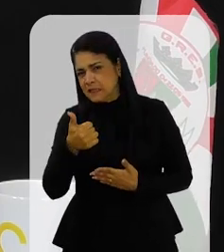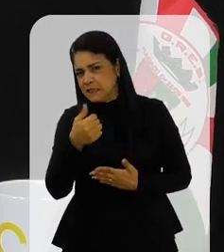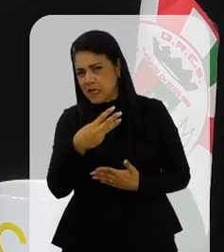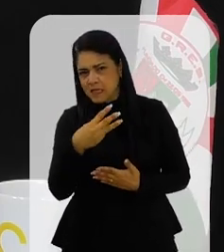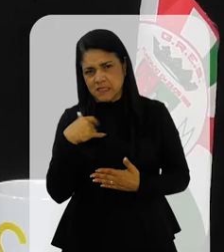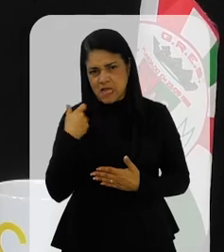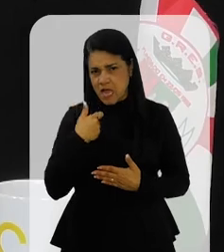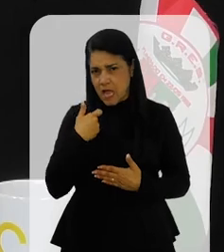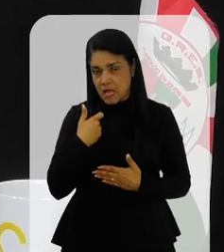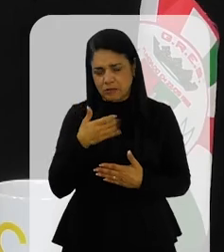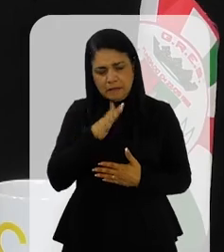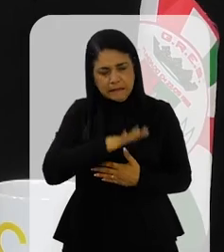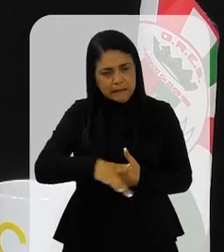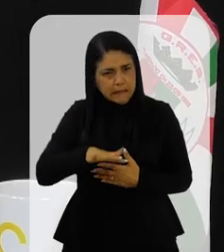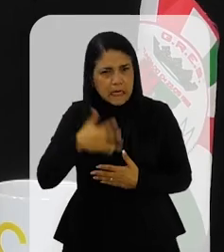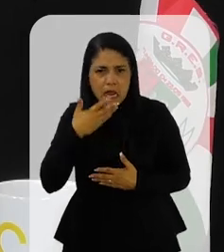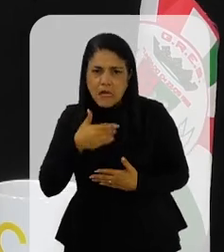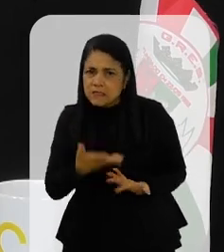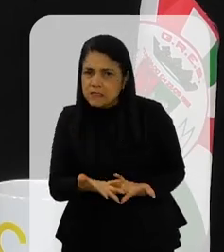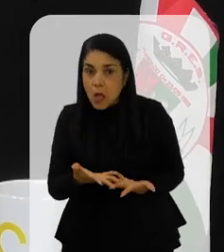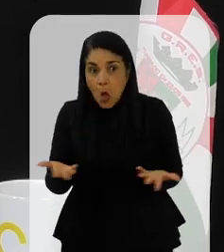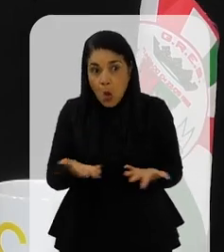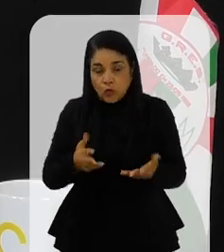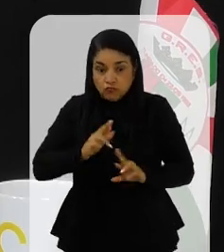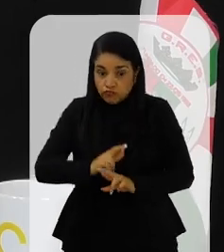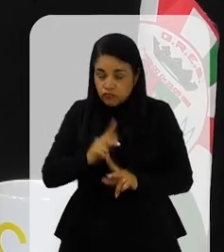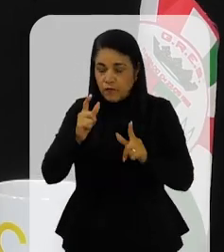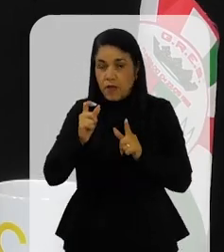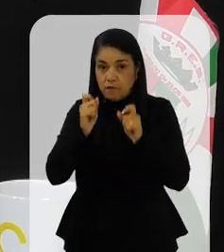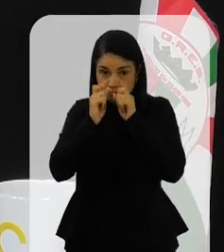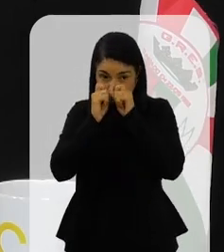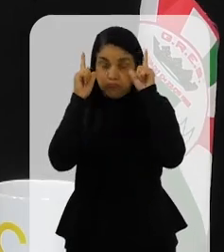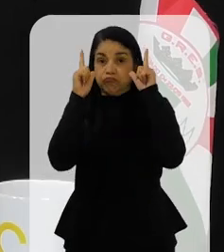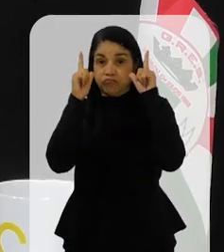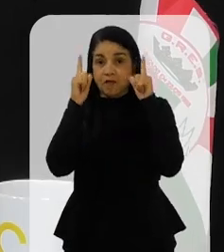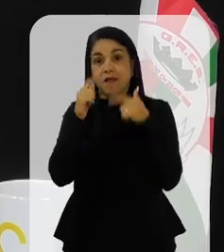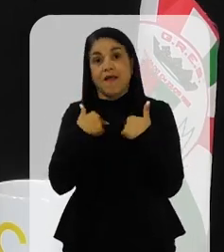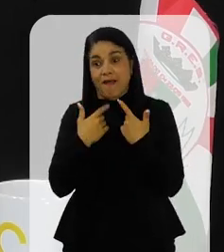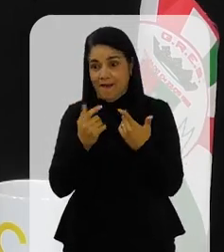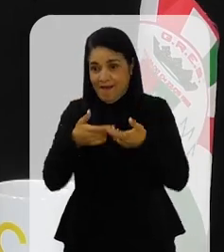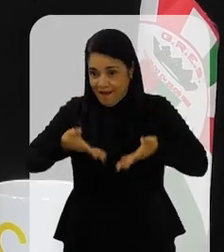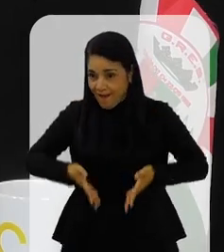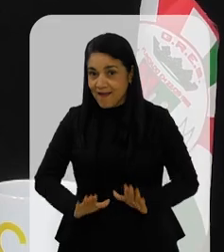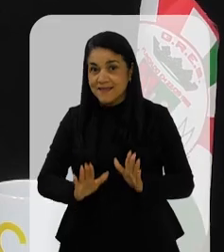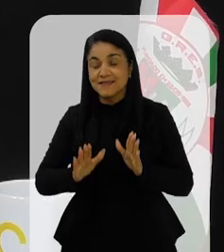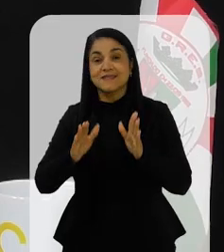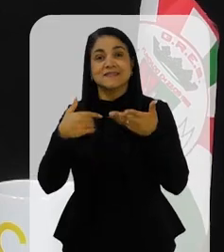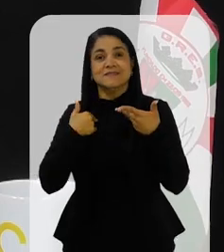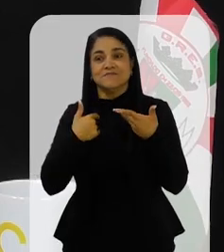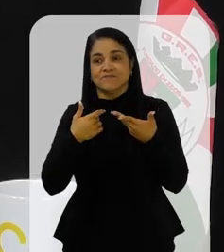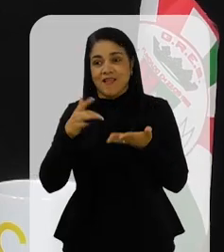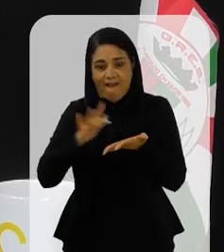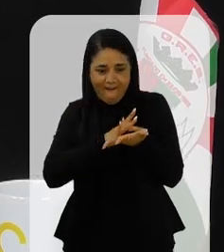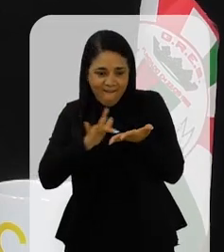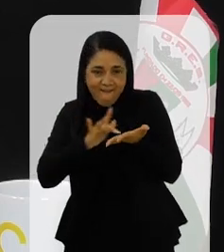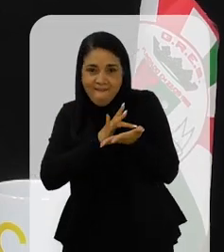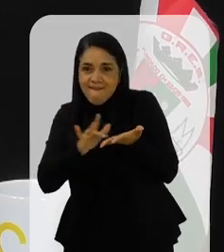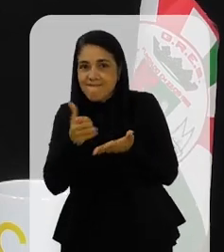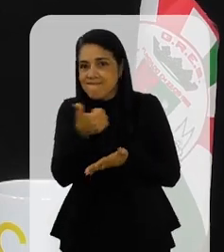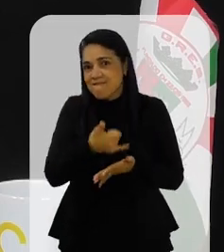não tem mais uma criança. A criança já nasce praticamente de olho aberto, mexendo no celular, né? Já vira.